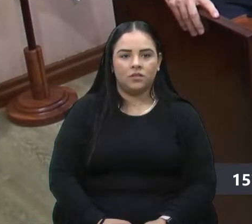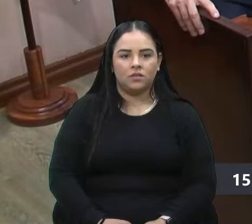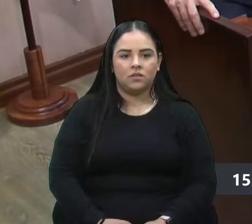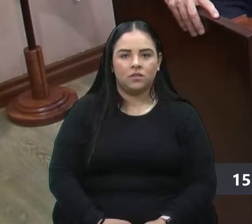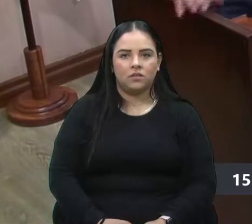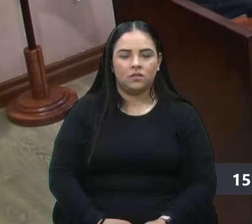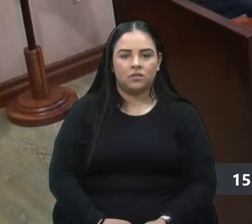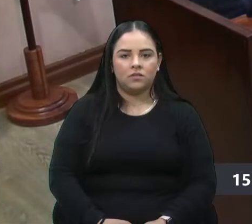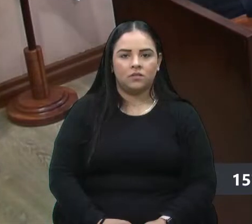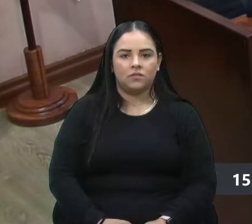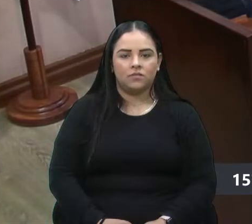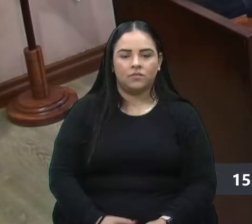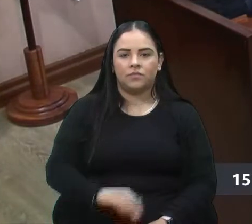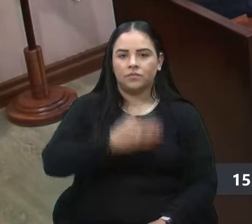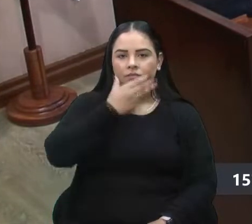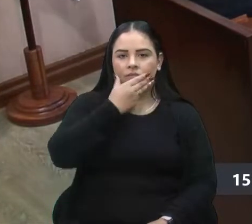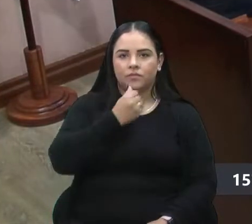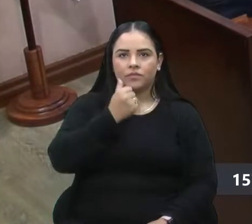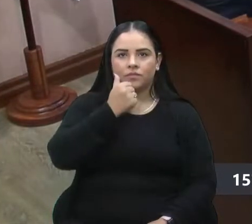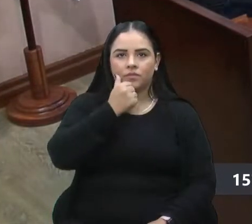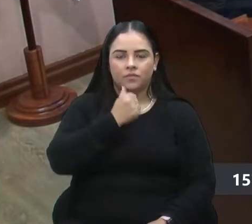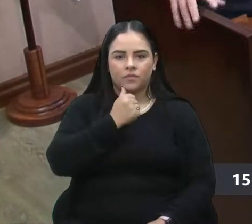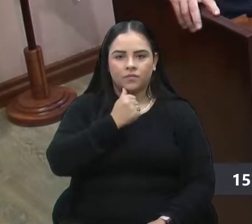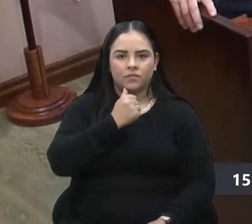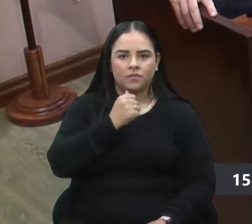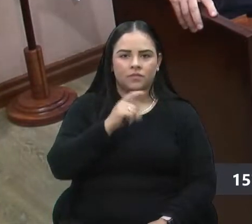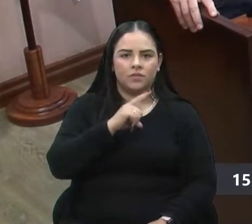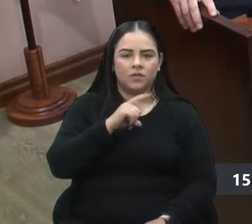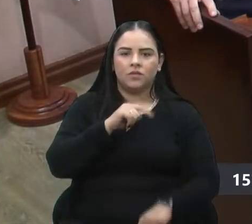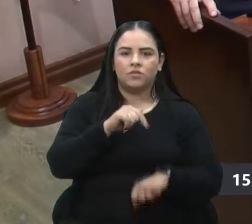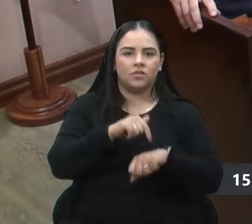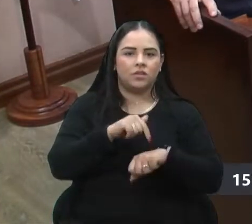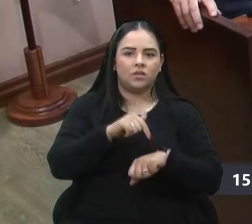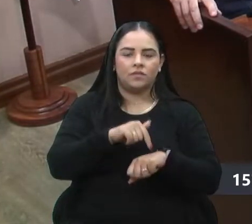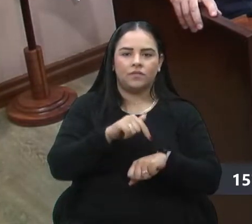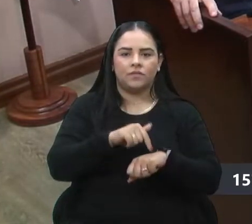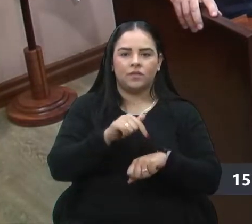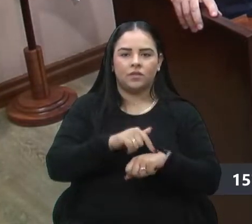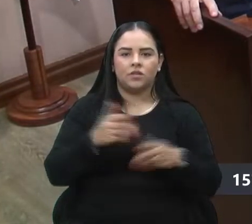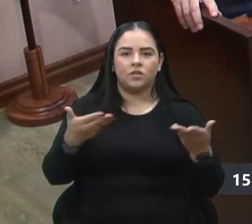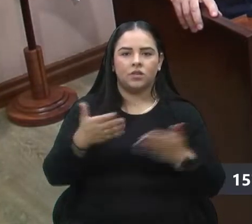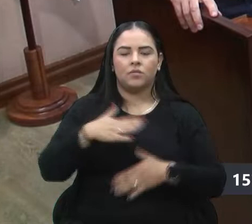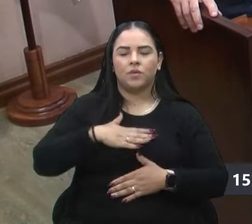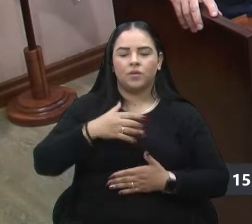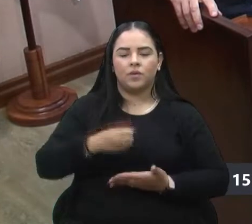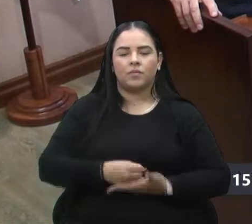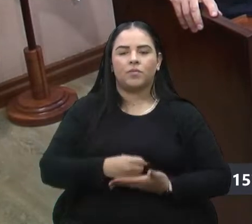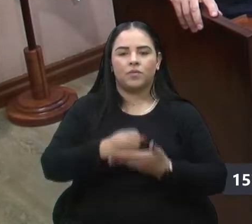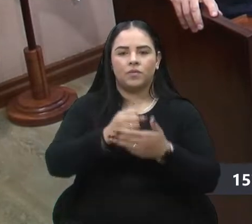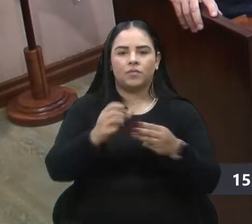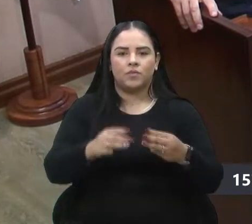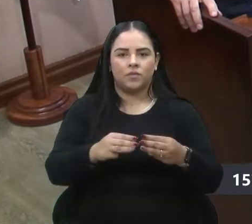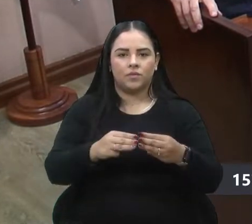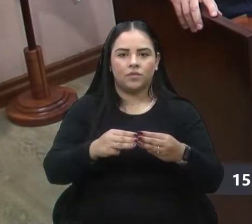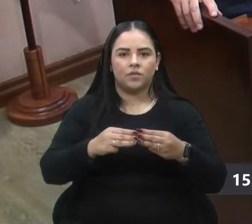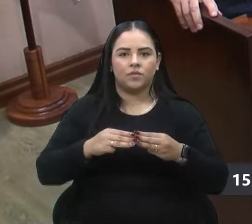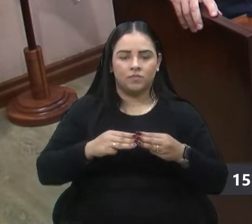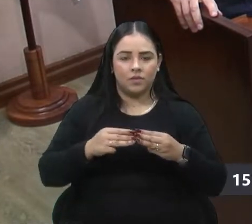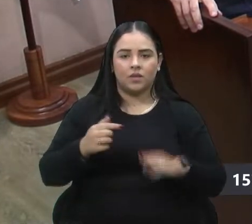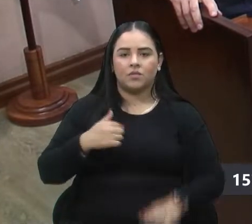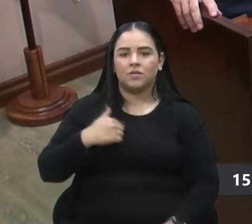a senhora senhores tempo tá fazendo Tá senhoras senhores já deixo aqui meu apoio almoçam eu sei